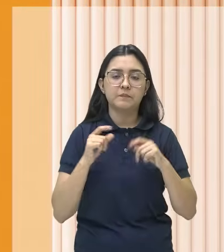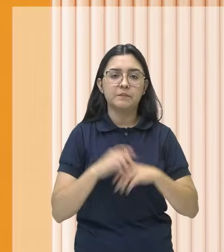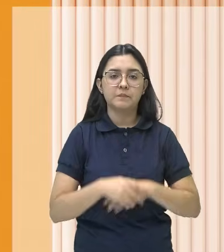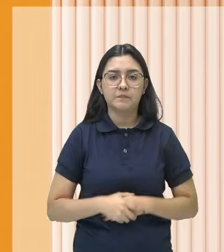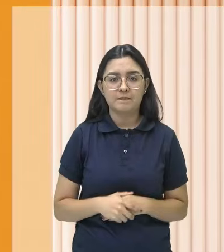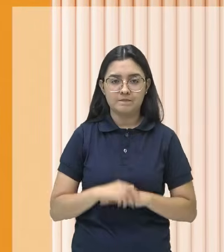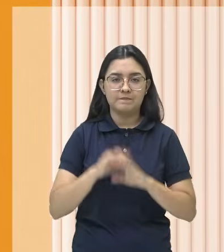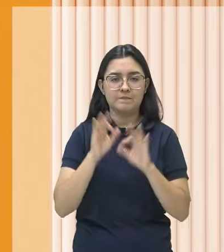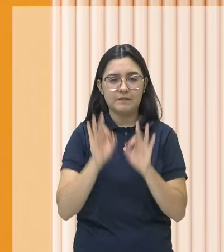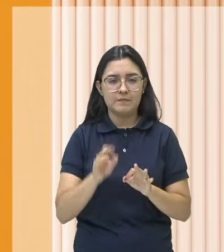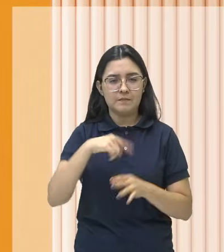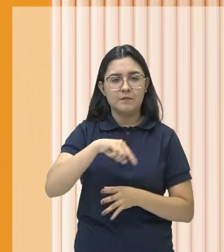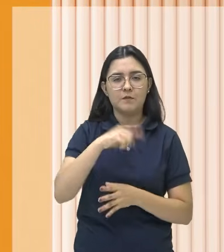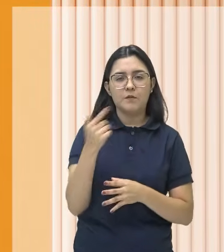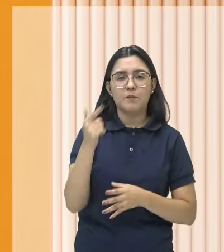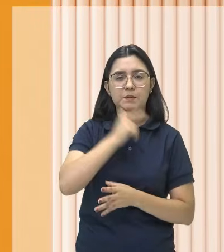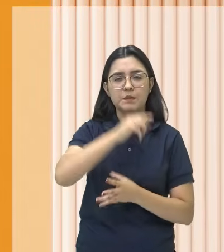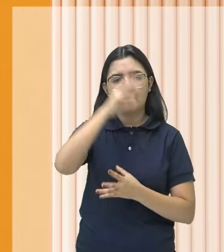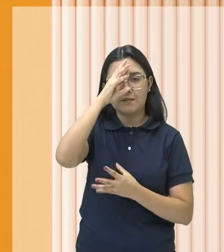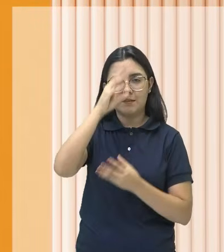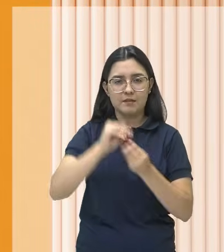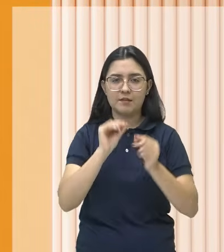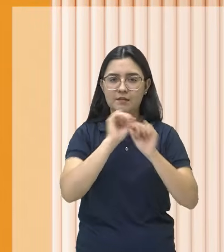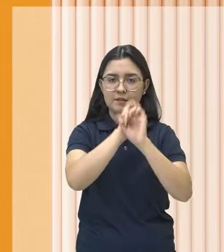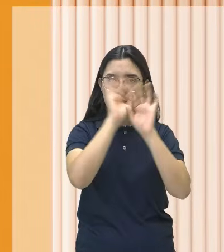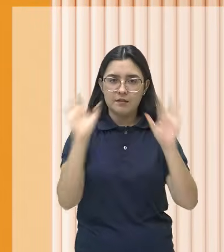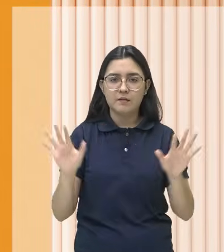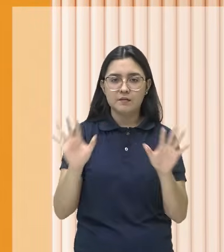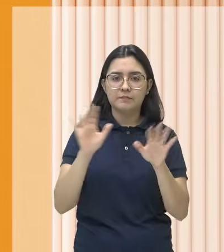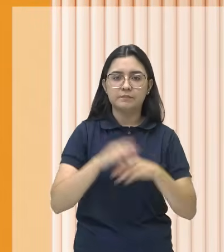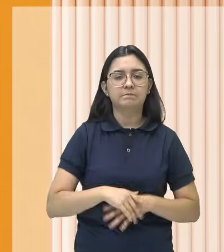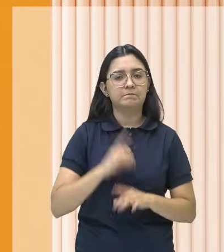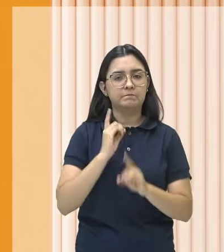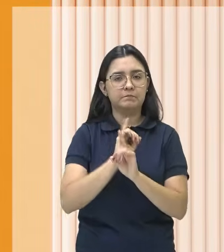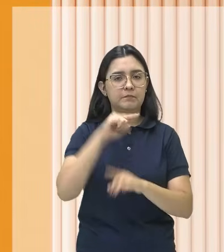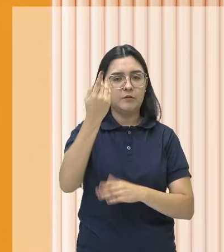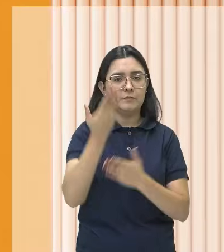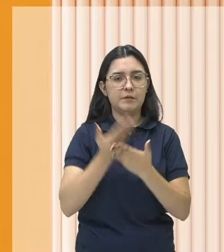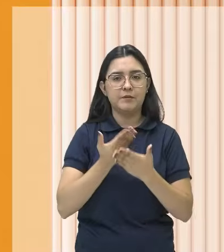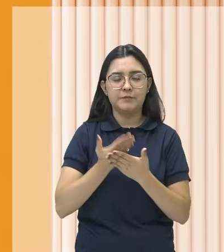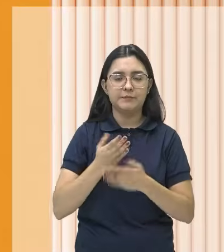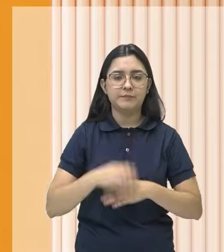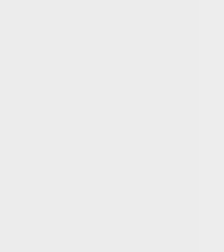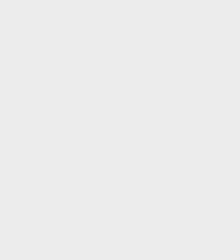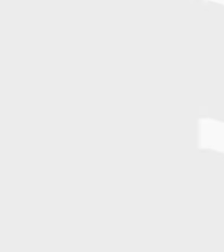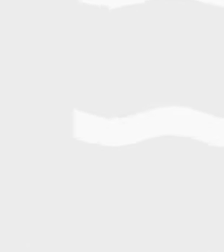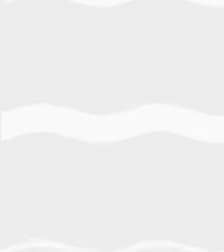Beleza? Deu para entender? Tranquilo? Até a nossa próxima aula.